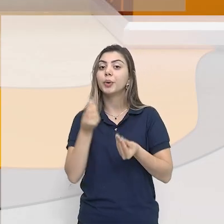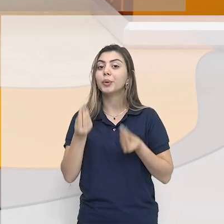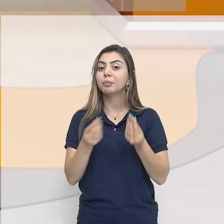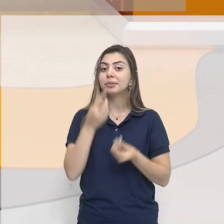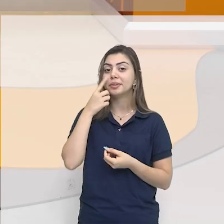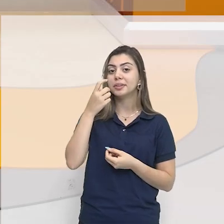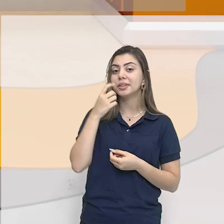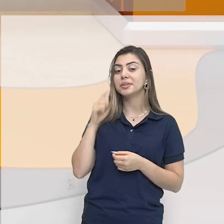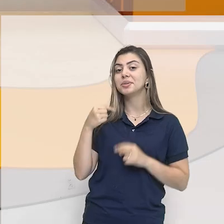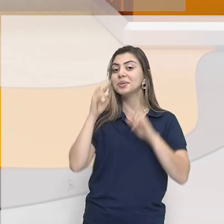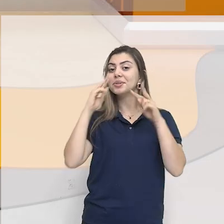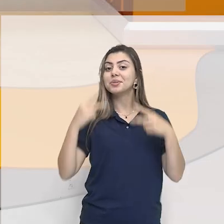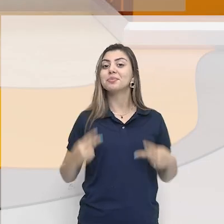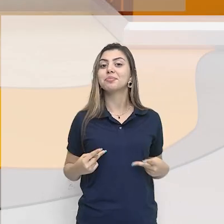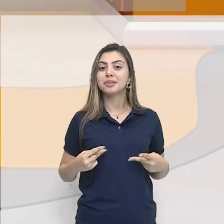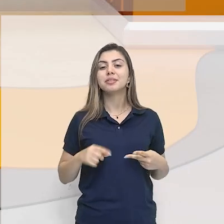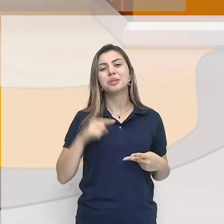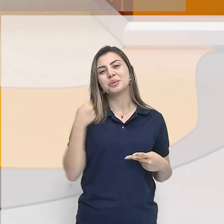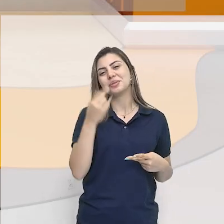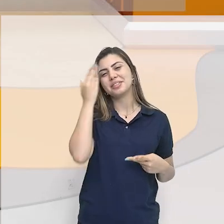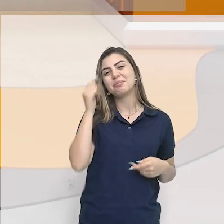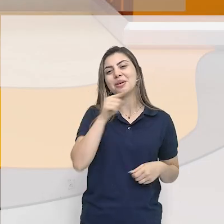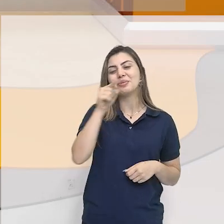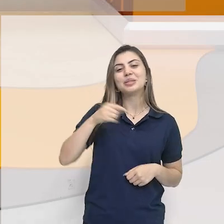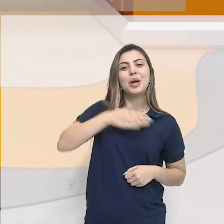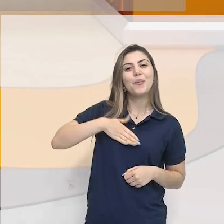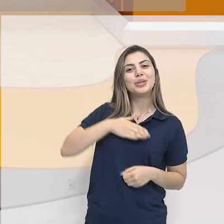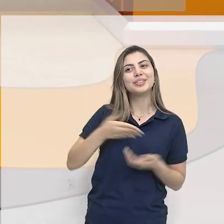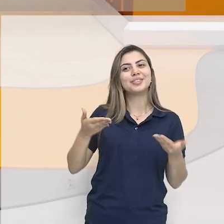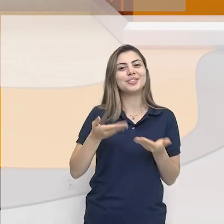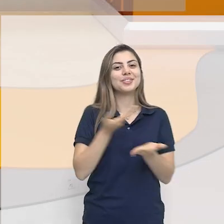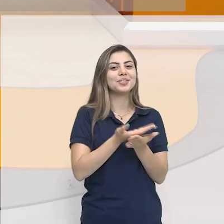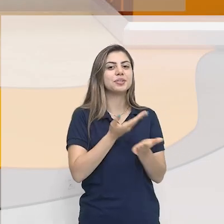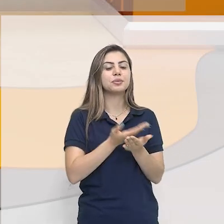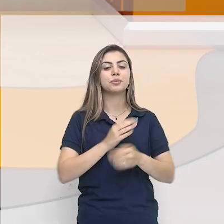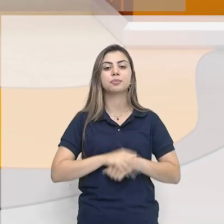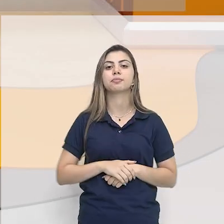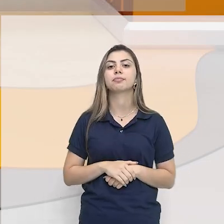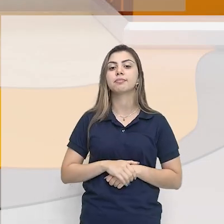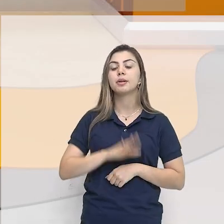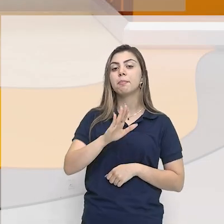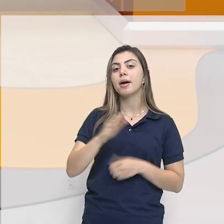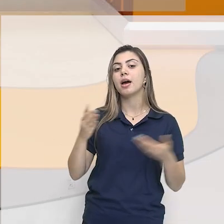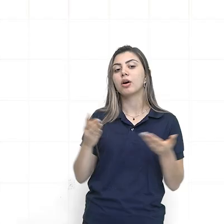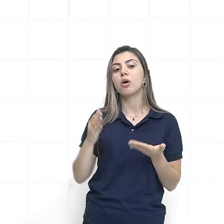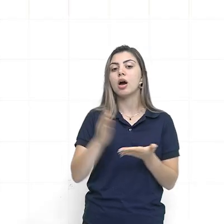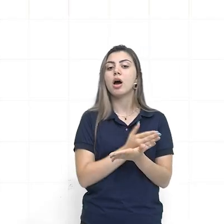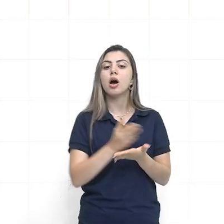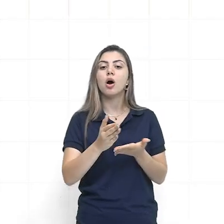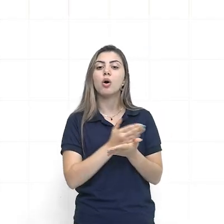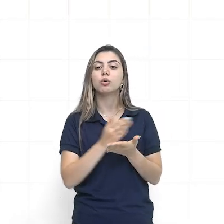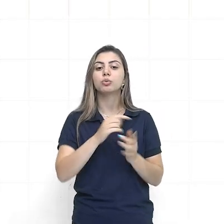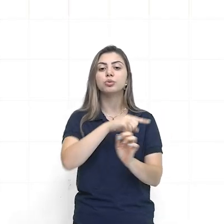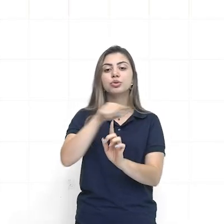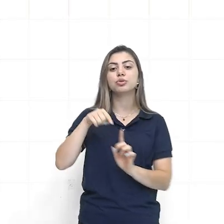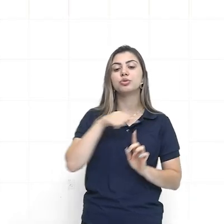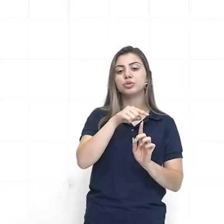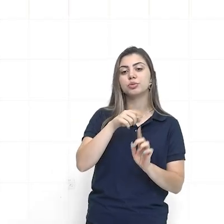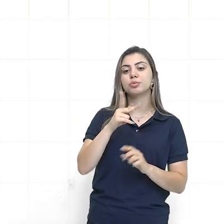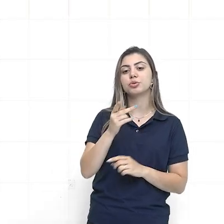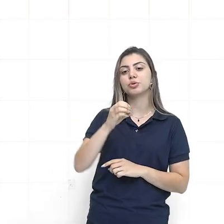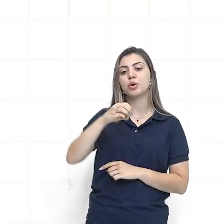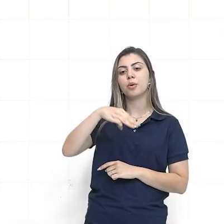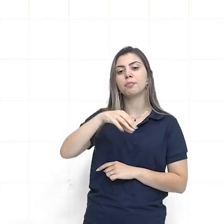bem interessante dos seres humanos, que eu tenho certeza que vocês estão gostando, vamos falar então sobre algumas espécies de hominídeos,